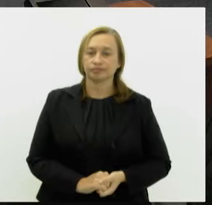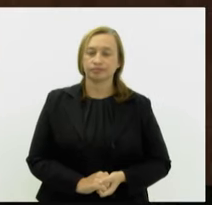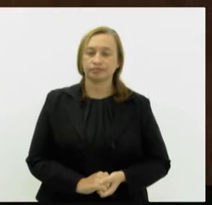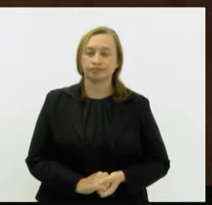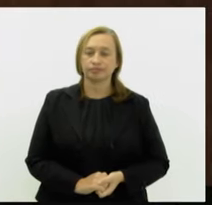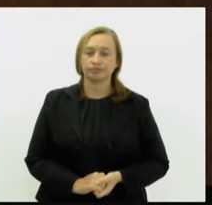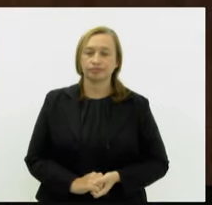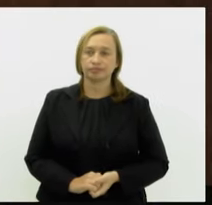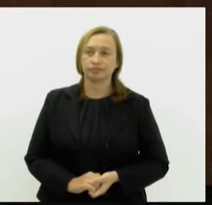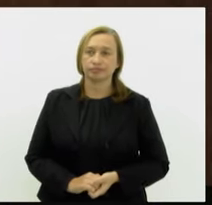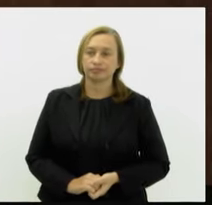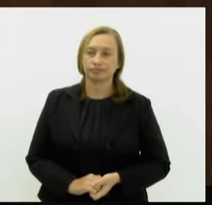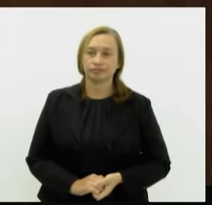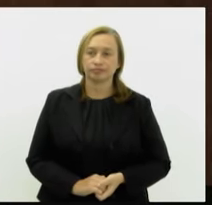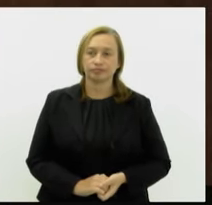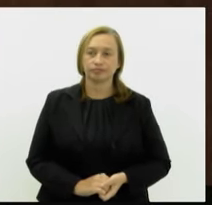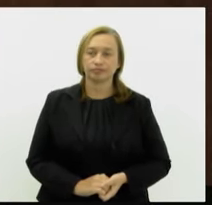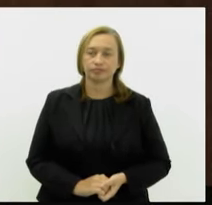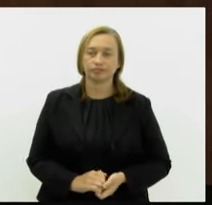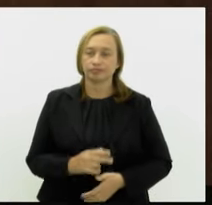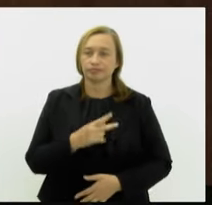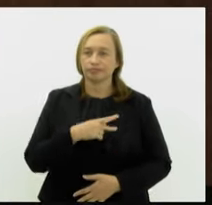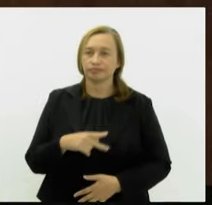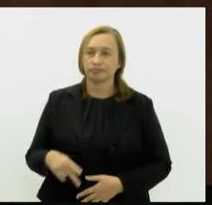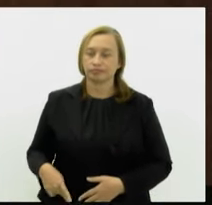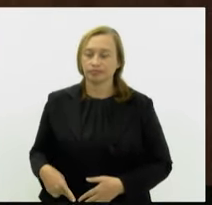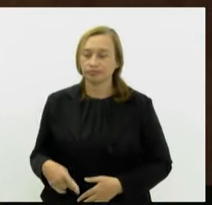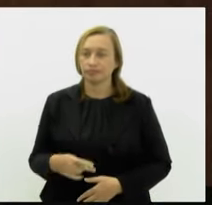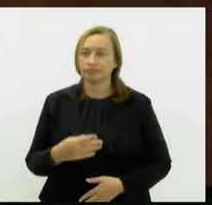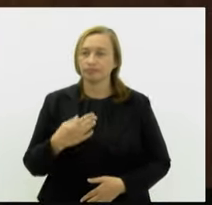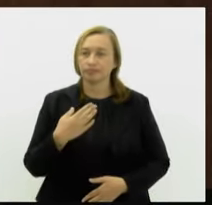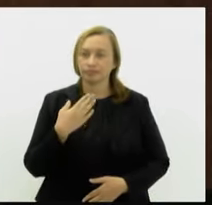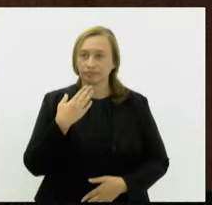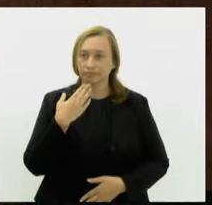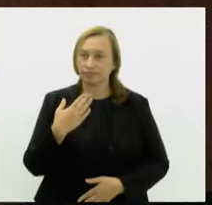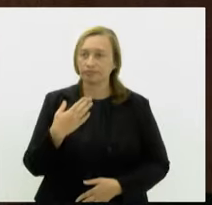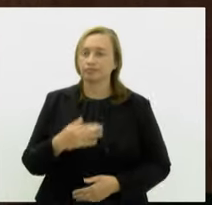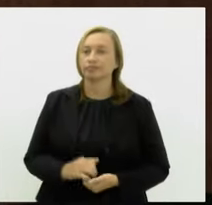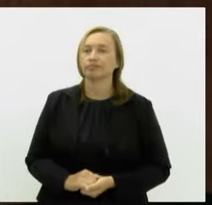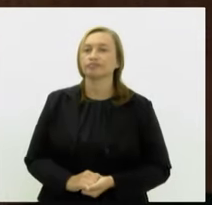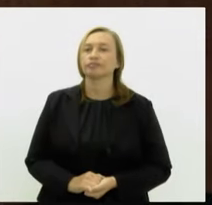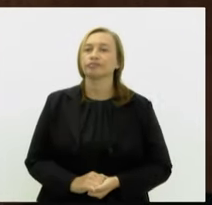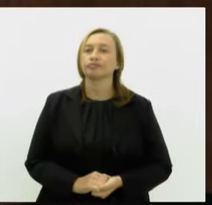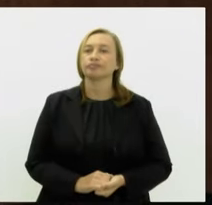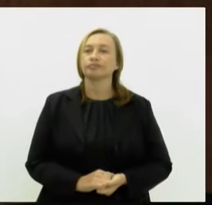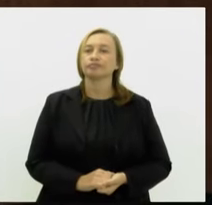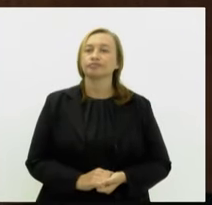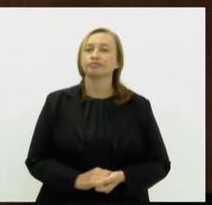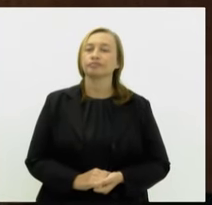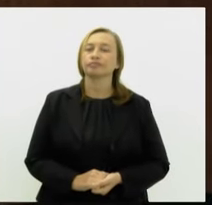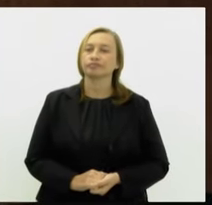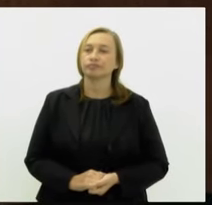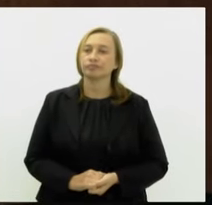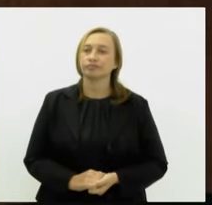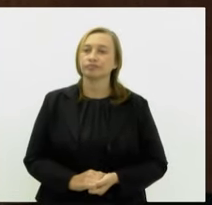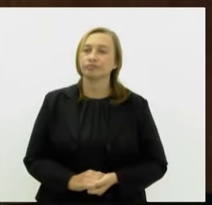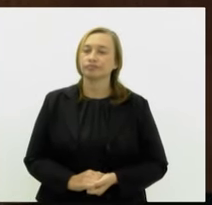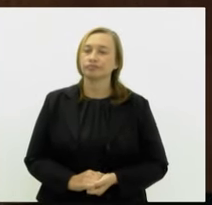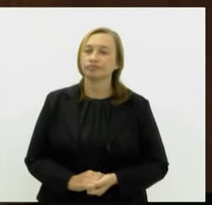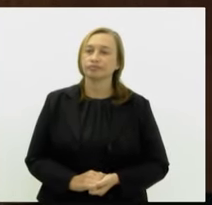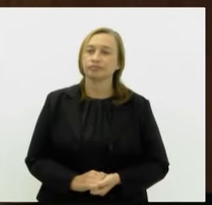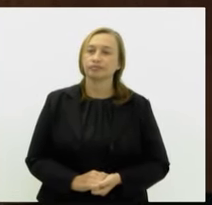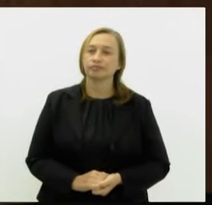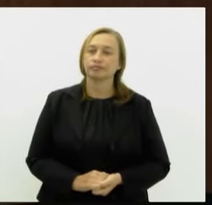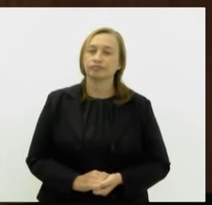Eu não ouvi. Presidente. Pois não. Eu vou votar abstenção, mas a nossa